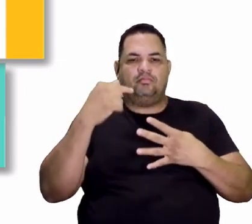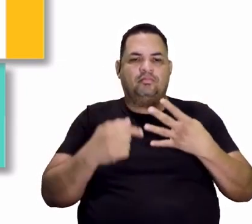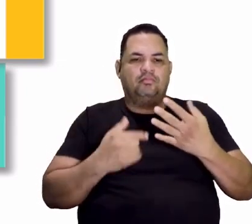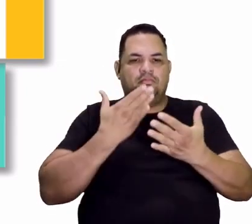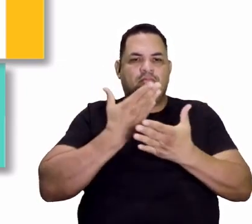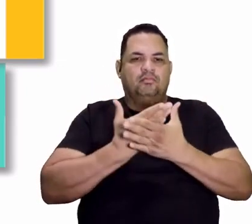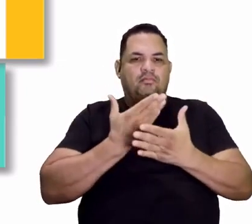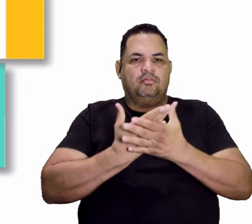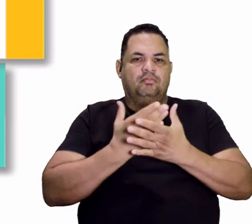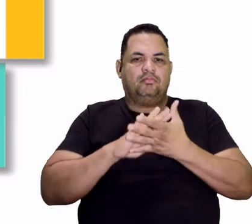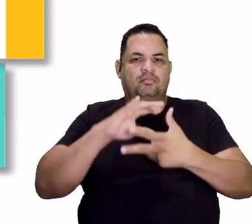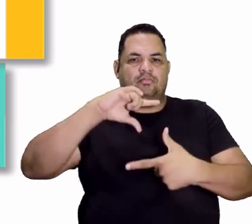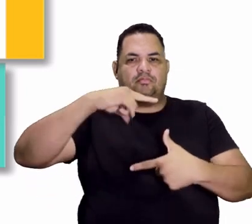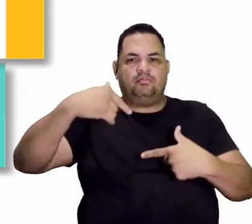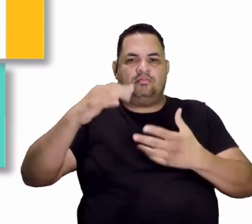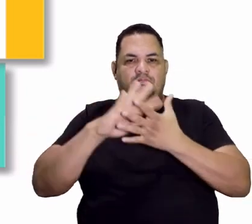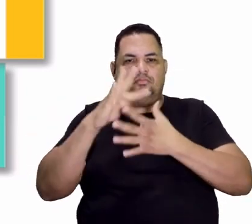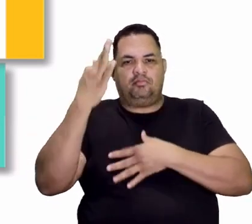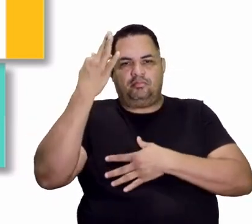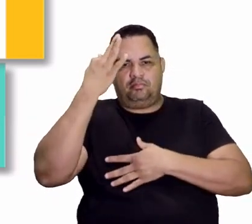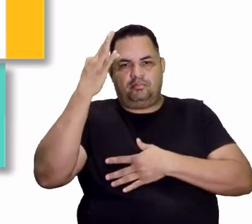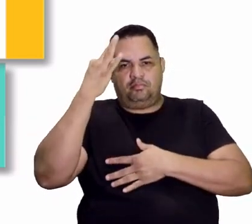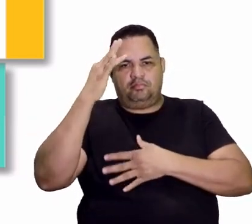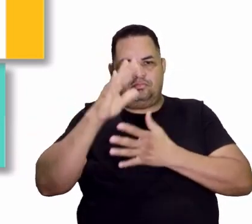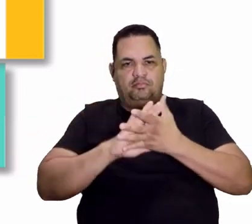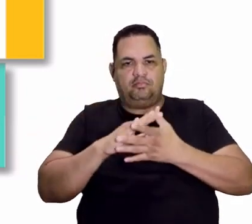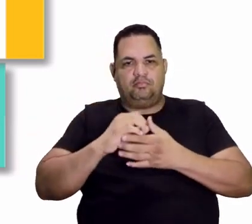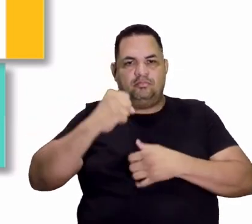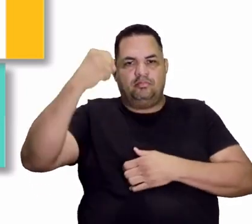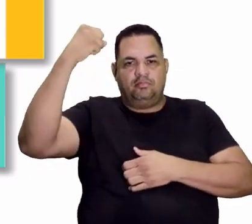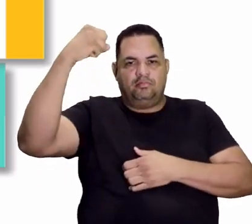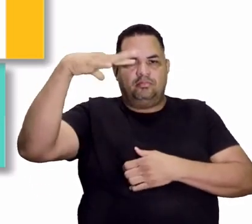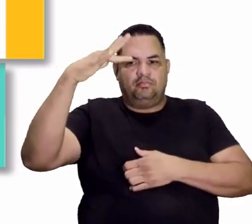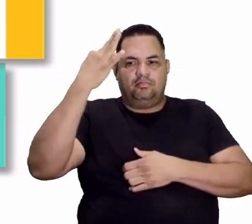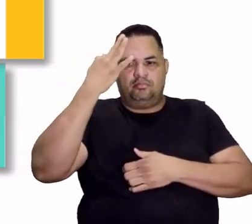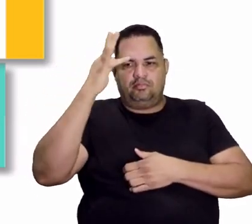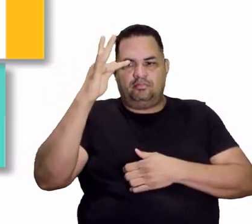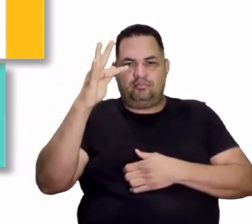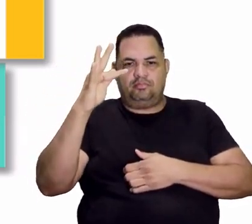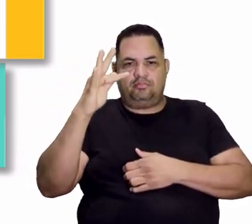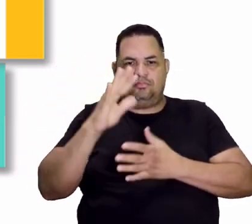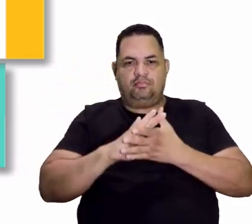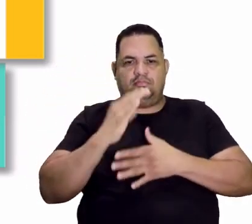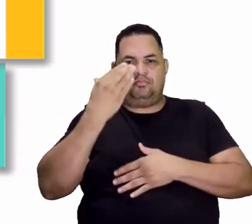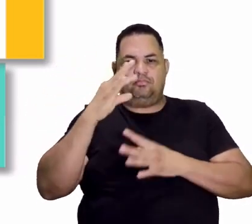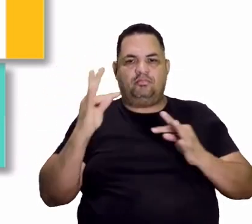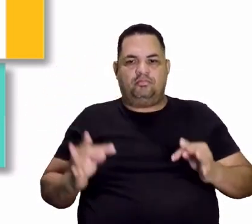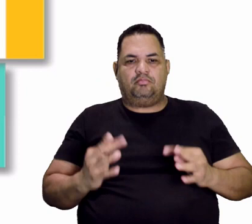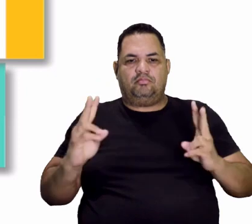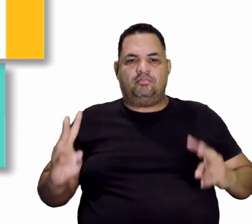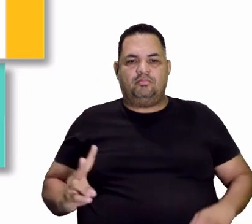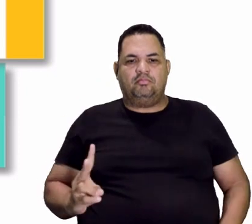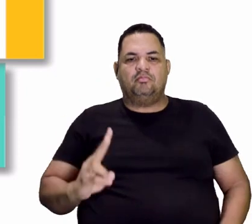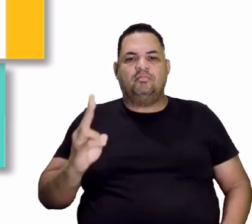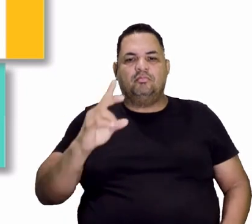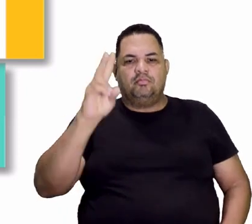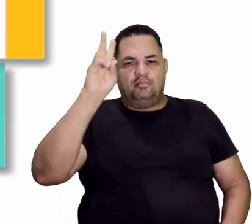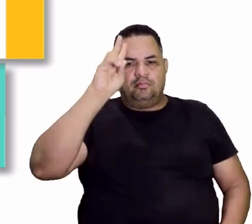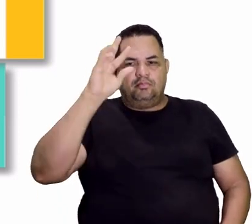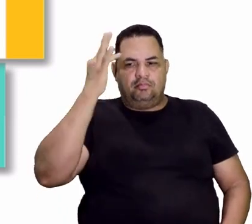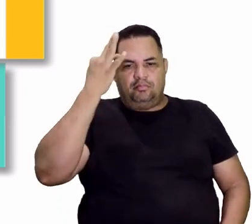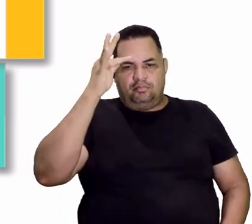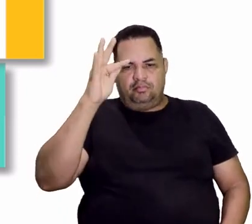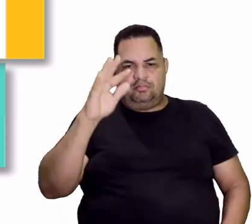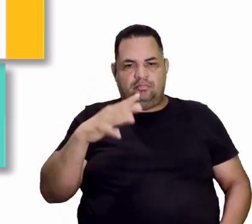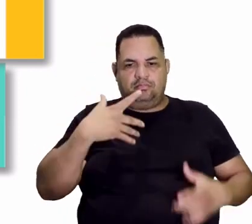só. Modernidade e a filosofia moderna, iluminismo filosófico, ciência, tecnologia e valores na história